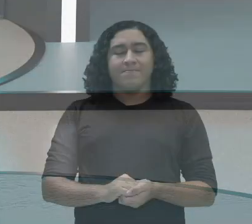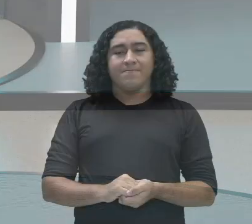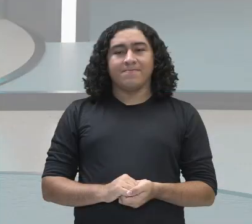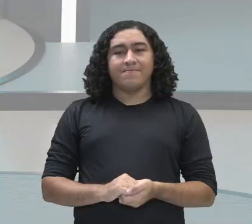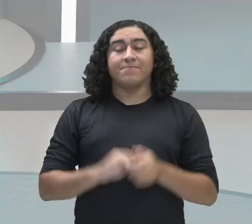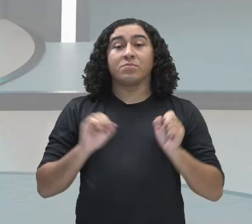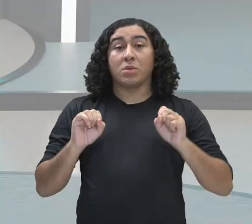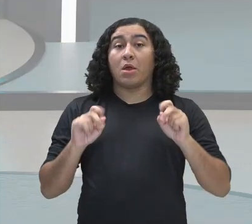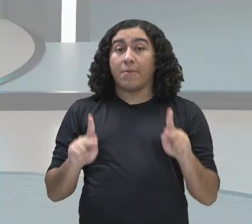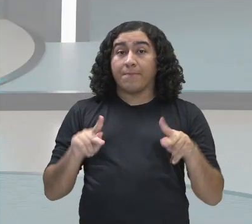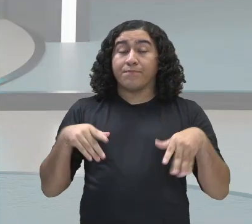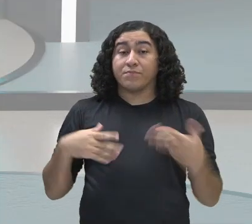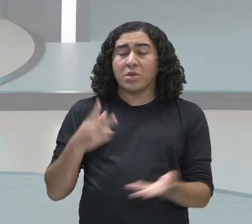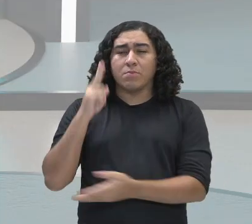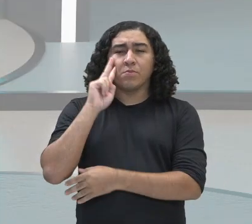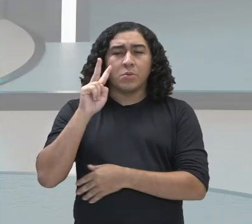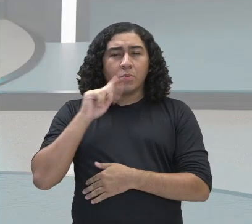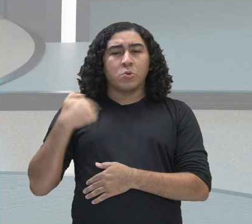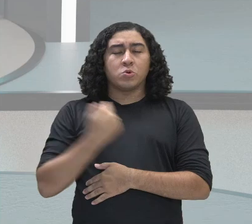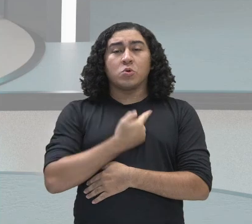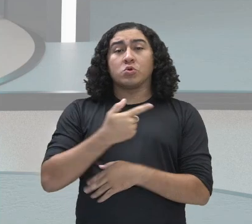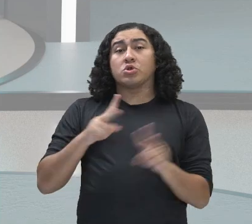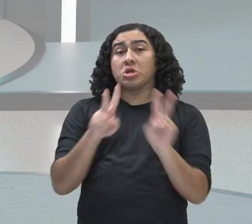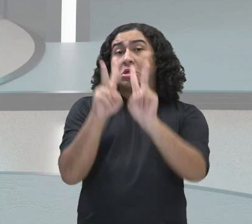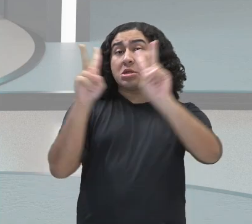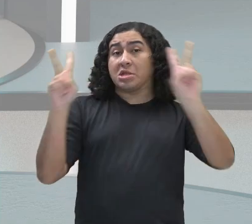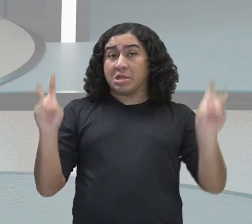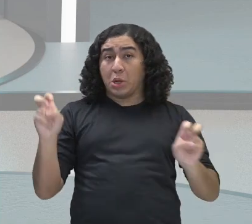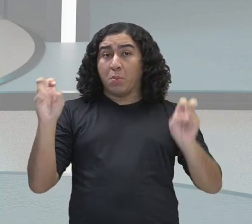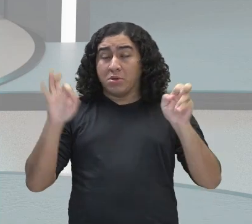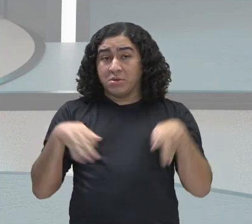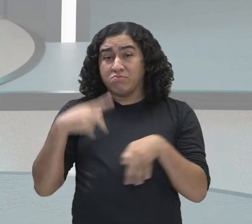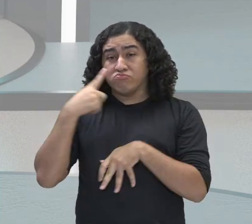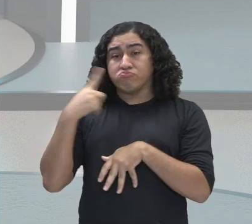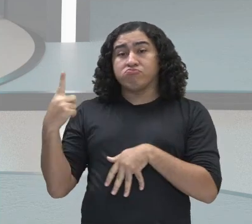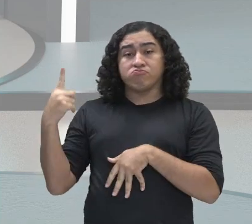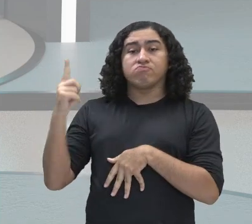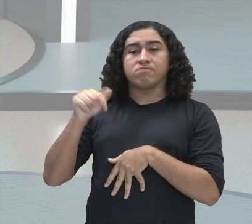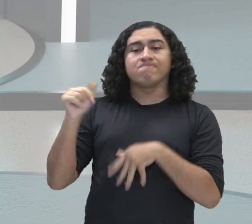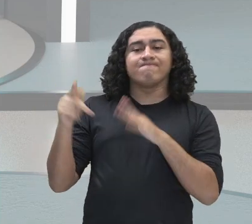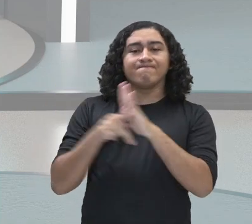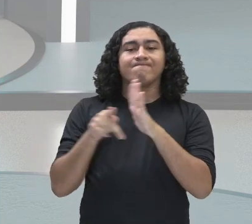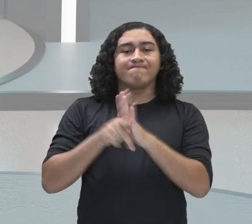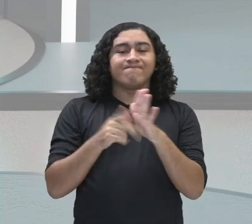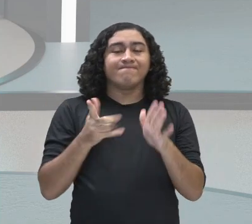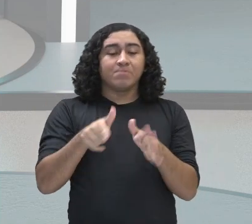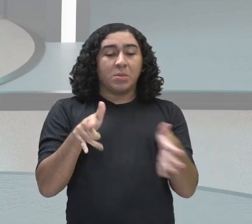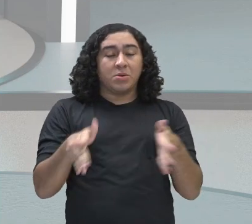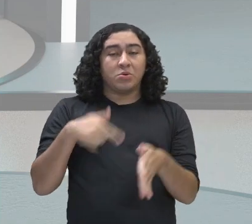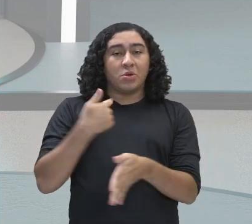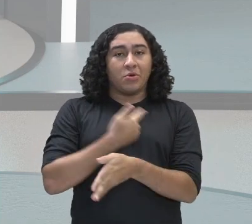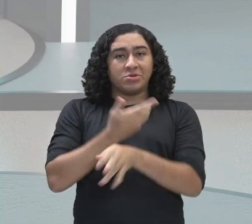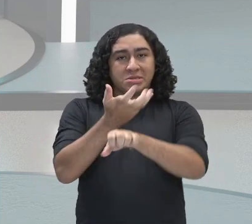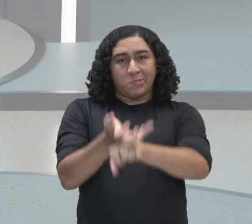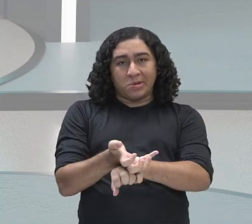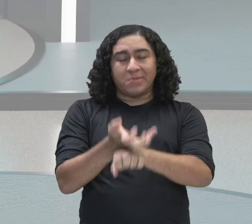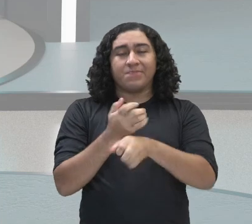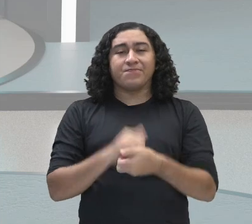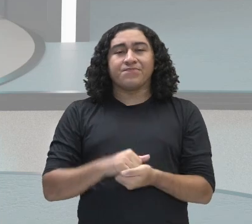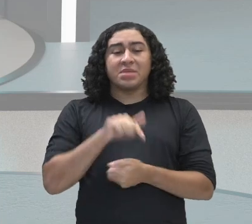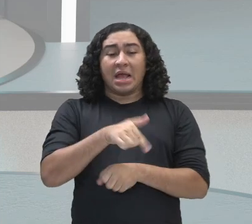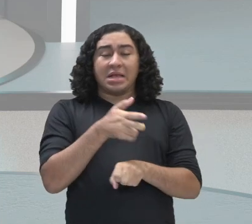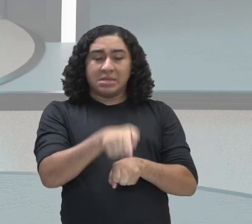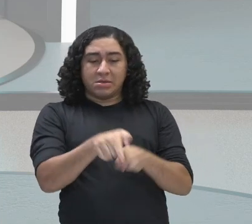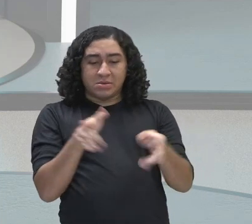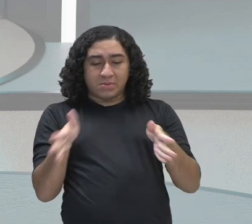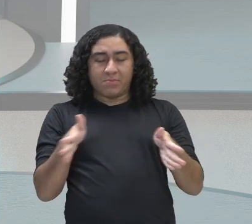Bem, lembre-se que a gente está trabalhando um tópico específico da nossa unidade, não é? Então, nessa unidade, vocês vão